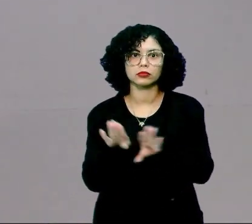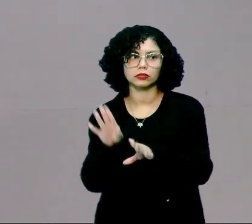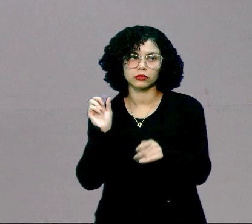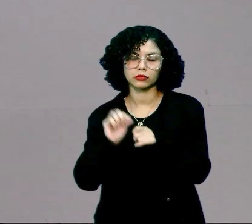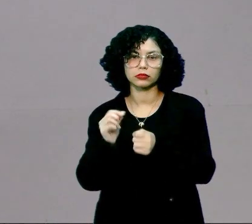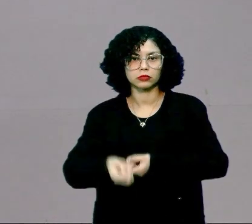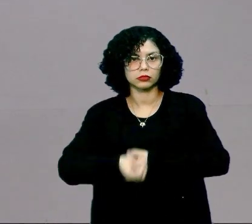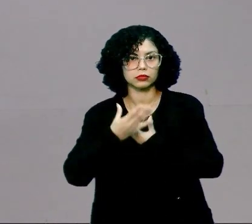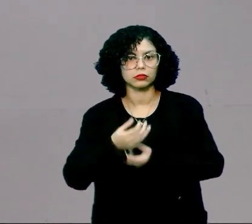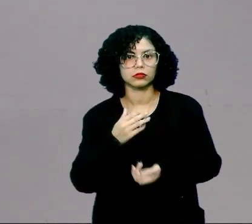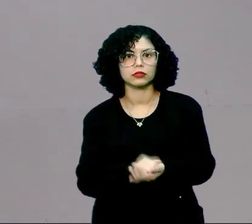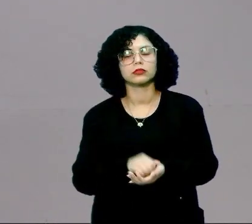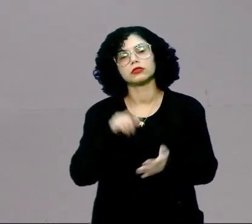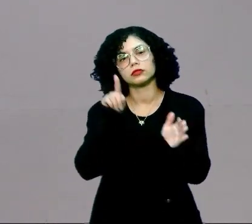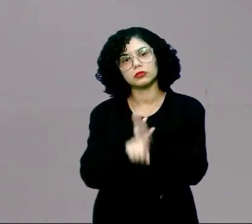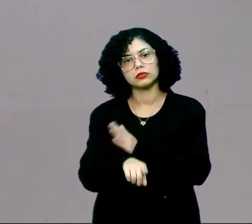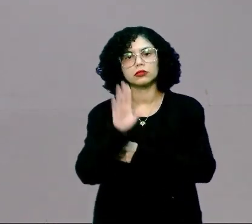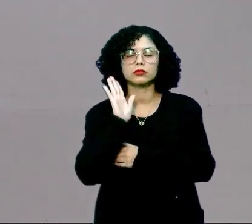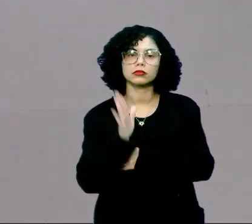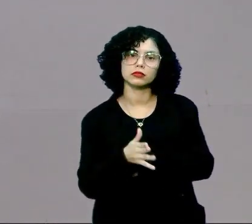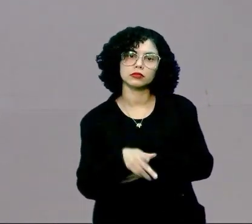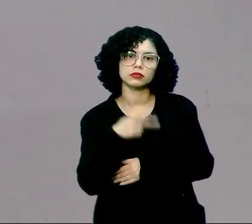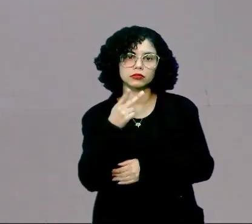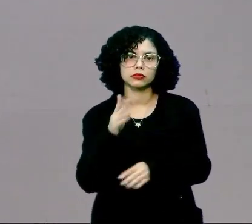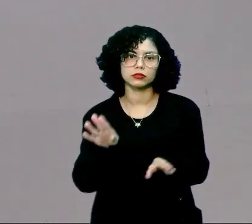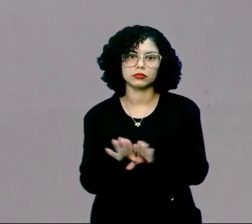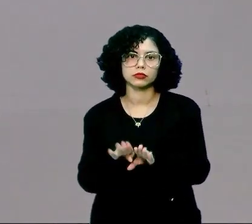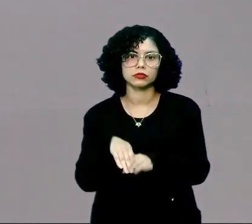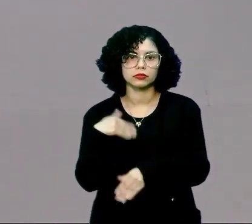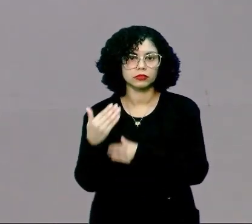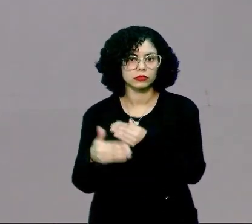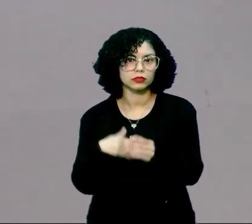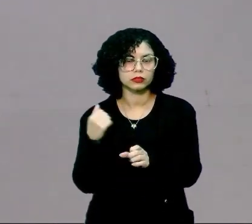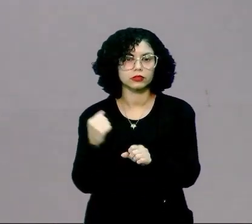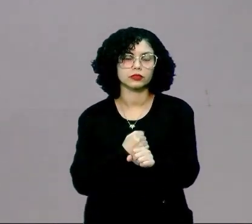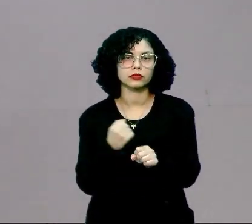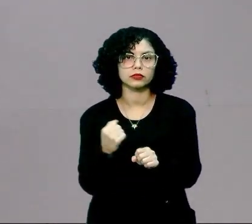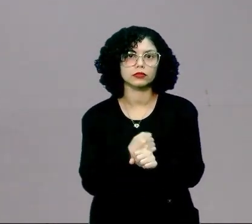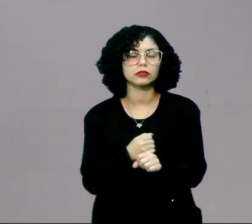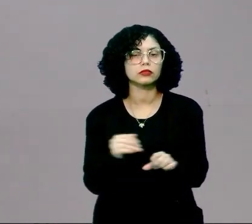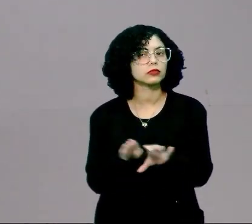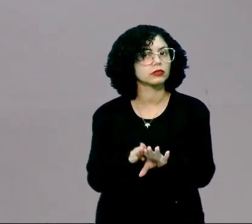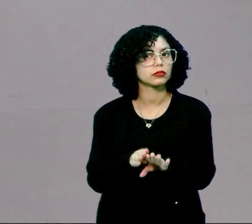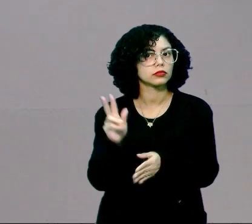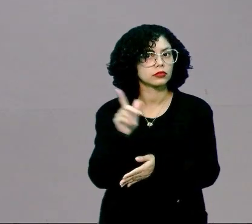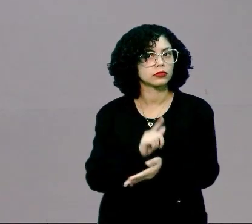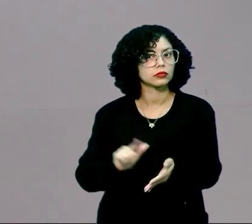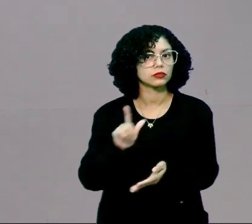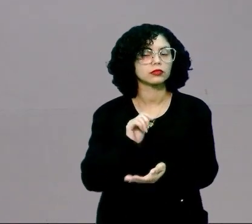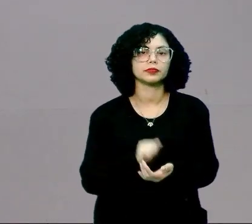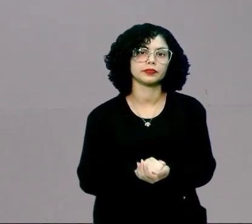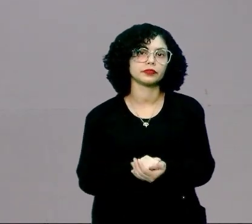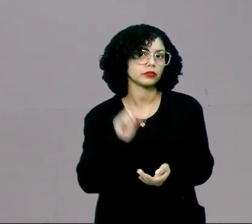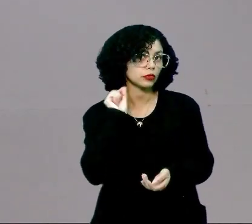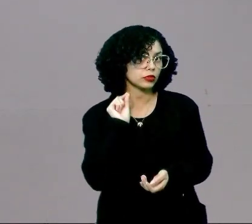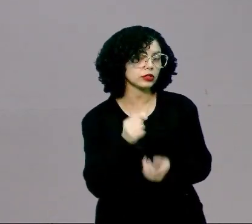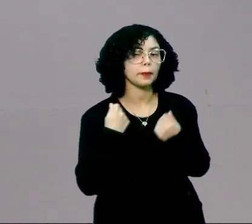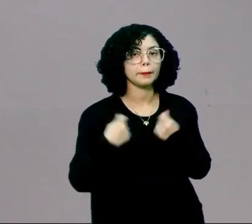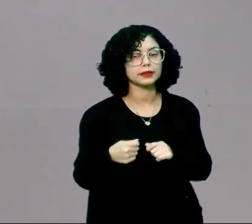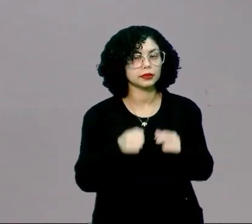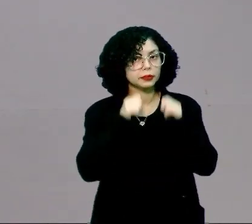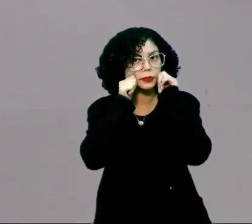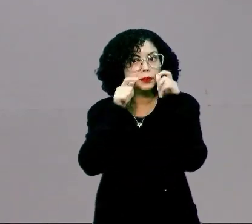fazer poético. E aí, já que a gente está falando desse processo de construção do texto literário, o que você